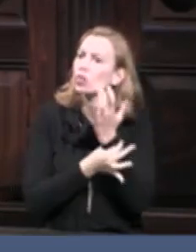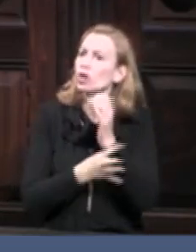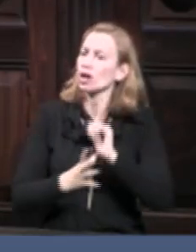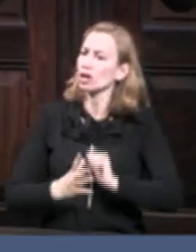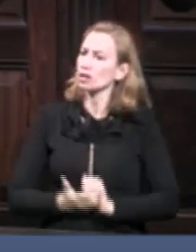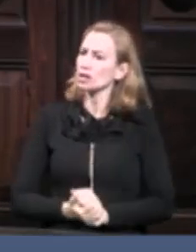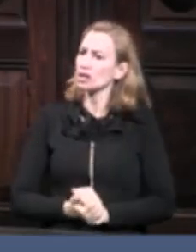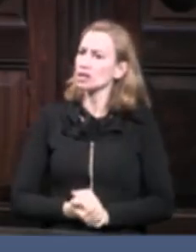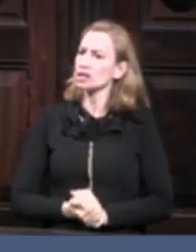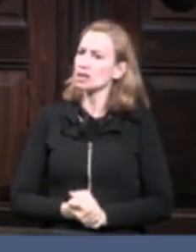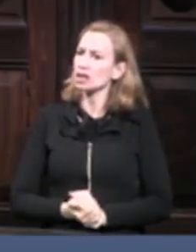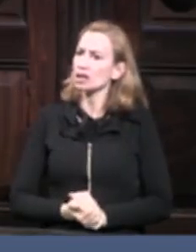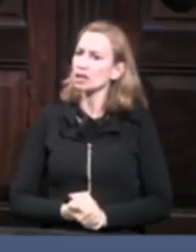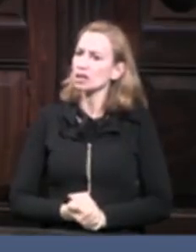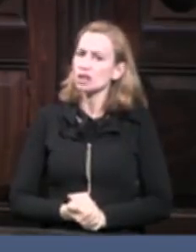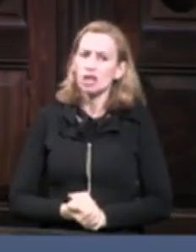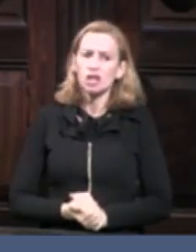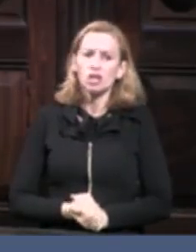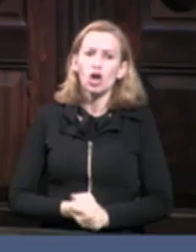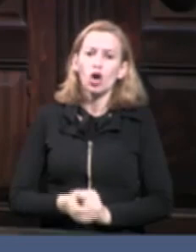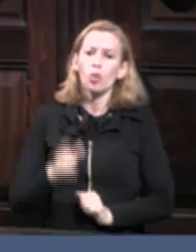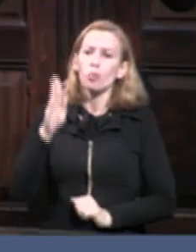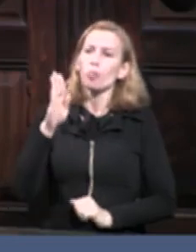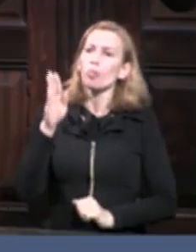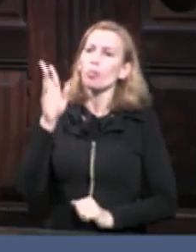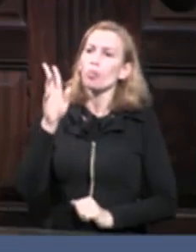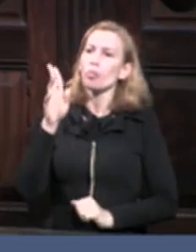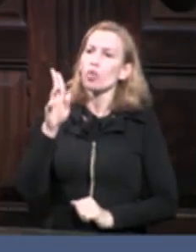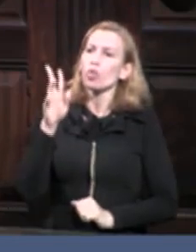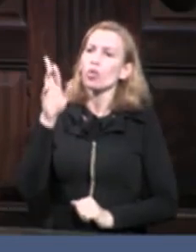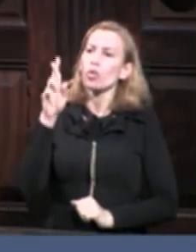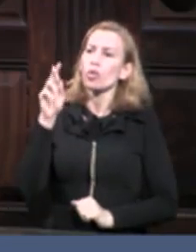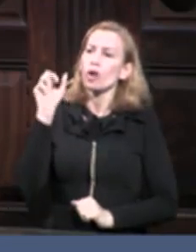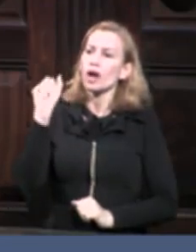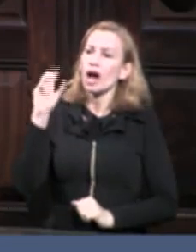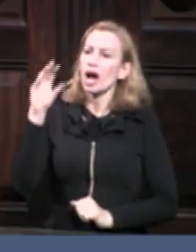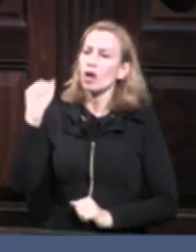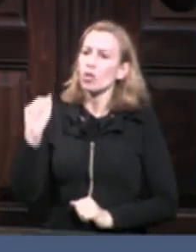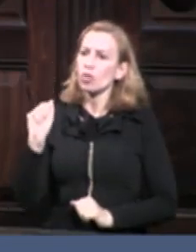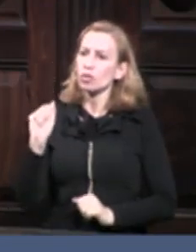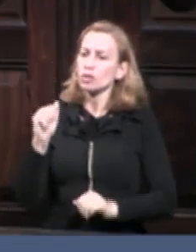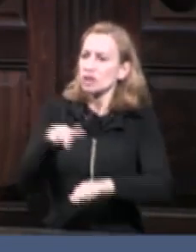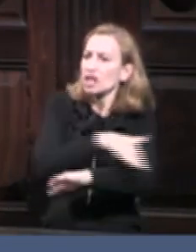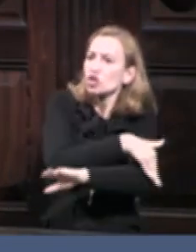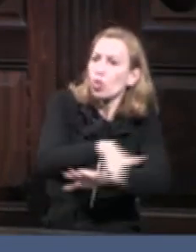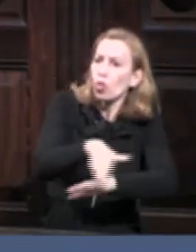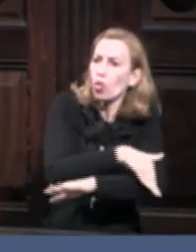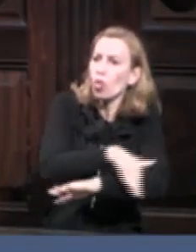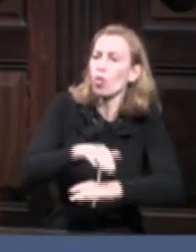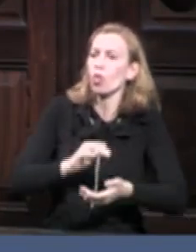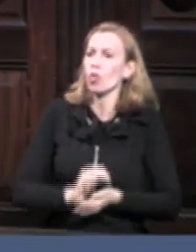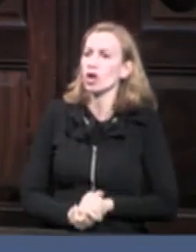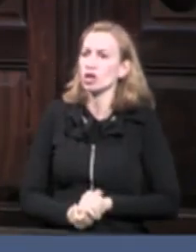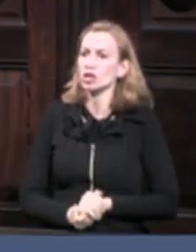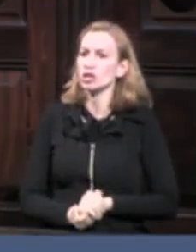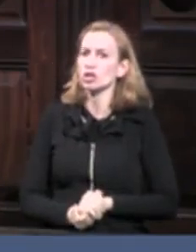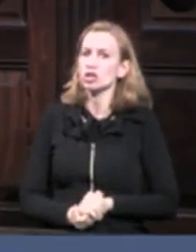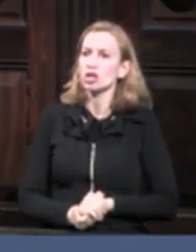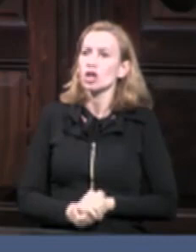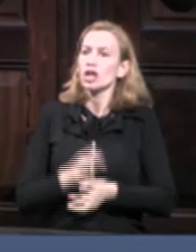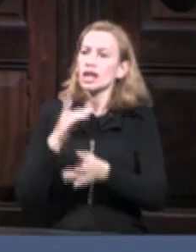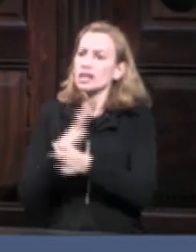buracos e do abandono das nossas estradas? Propaganda do quanto o interior do estado do Rio de Janeiro foi esquecido nesse